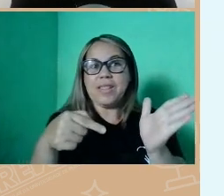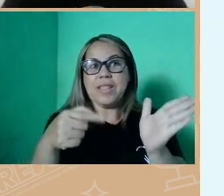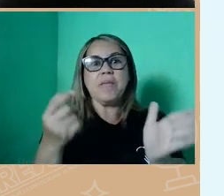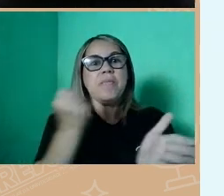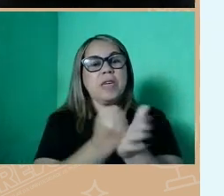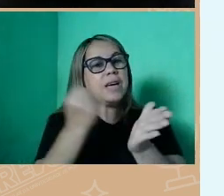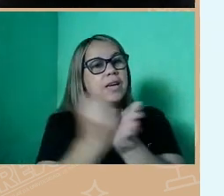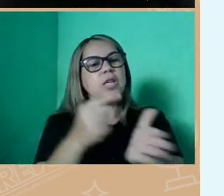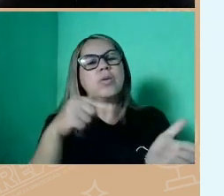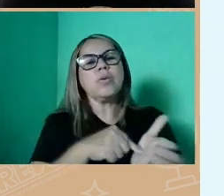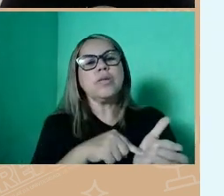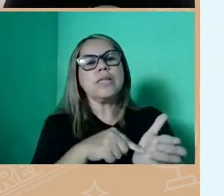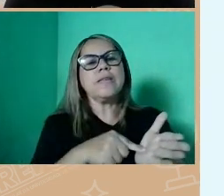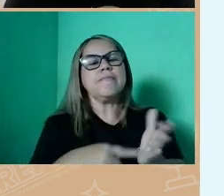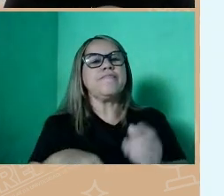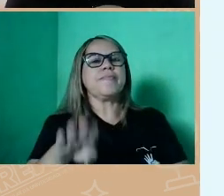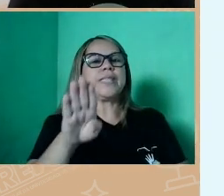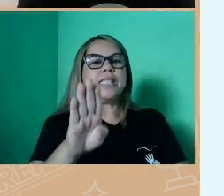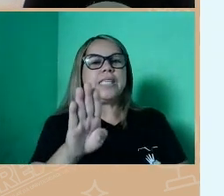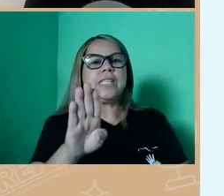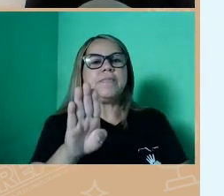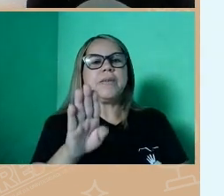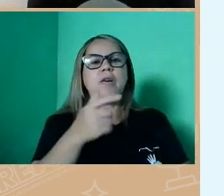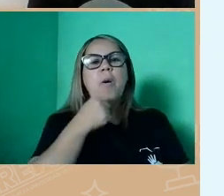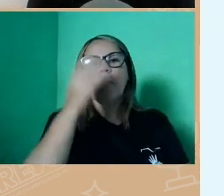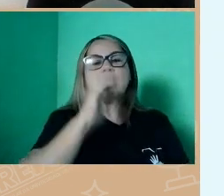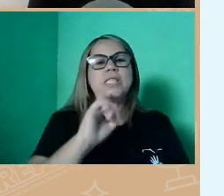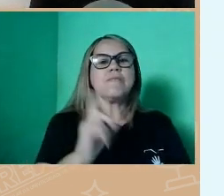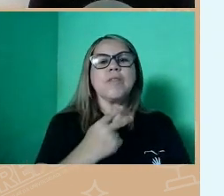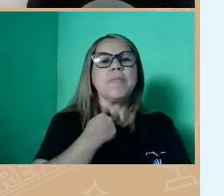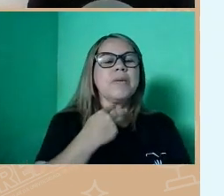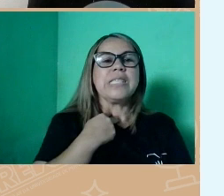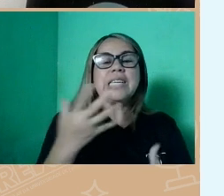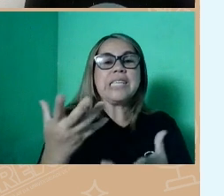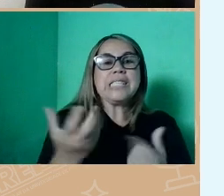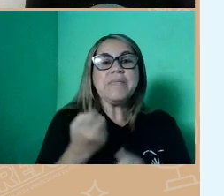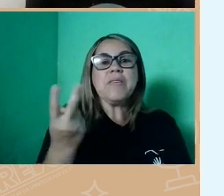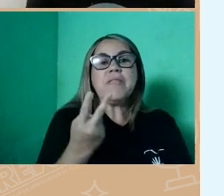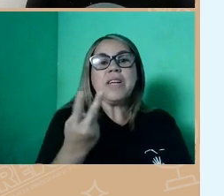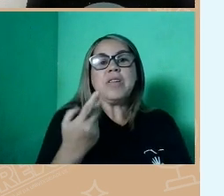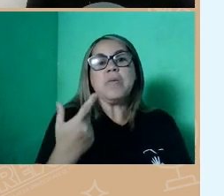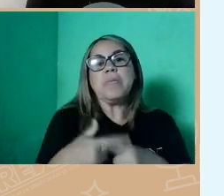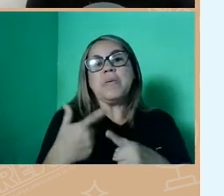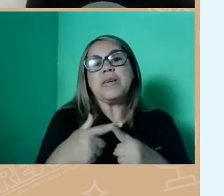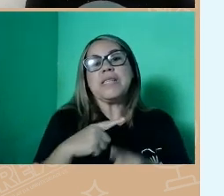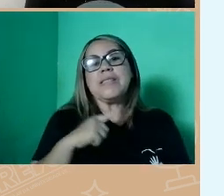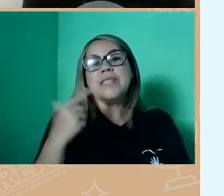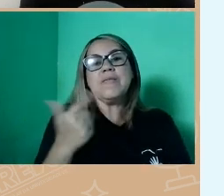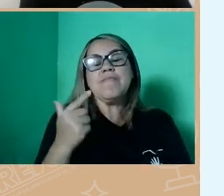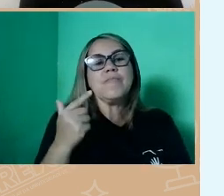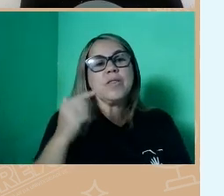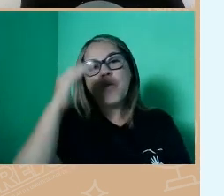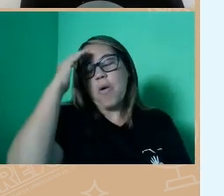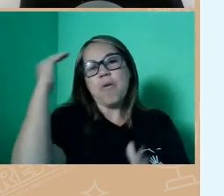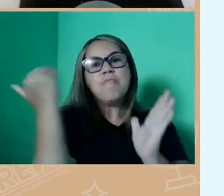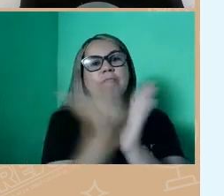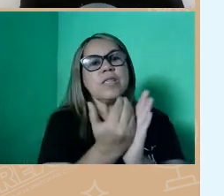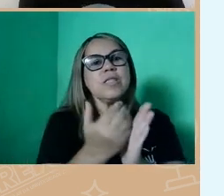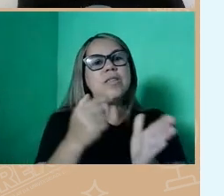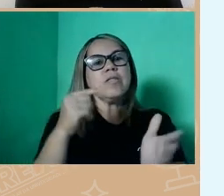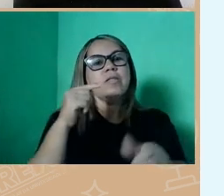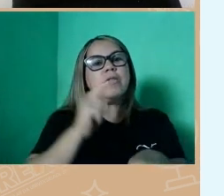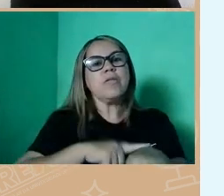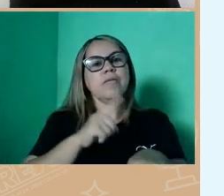-estabelecido. Letra B. O brasileiro não poderia receber o valor em razão de não haver cumprido o tempo de